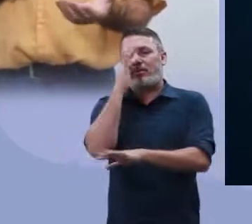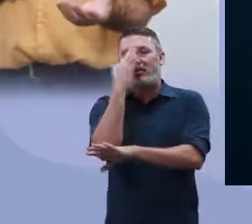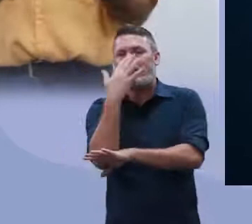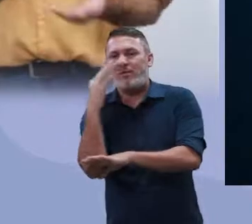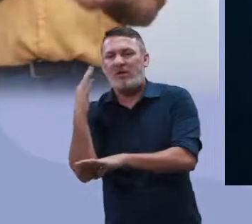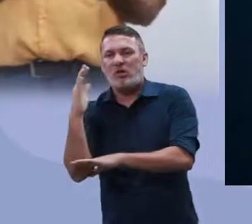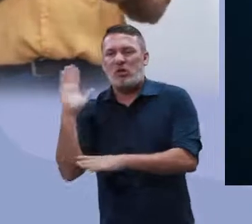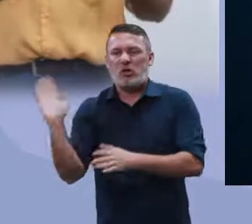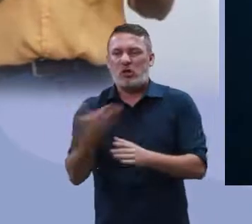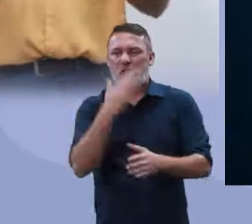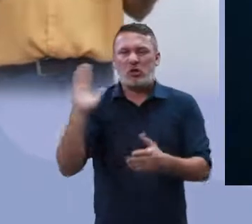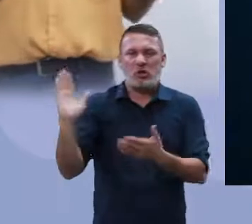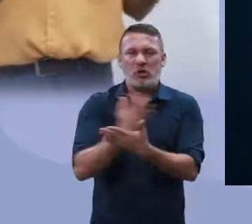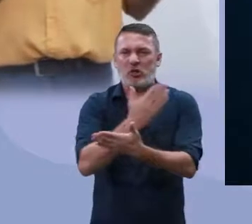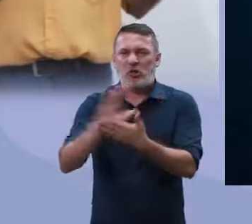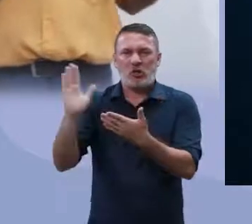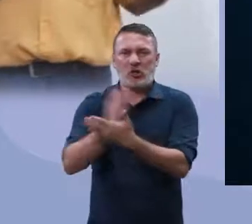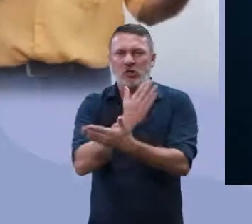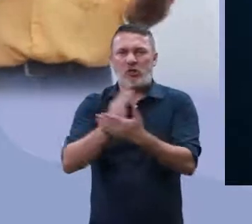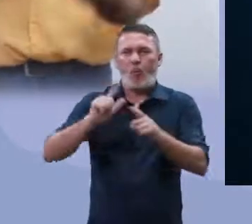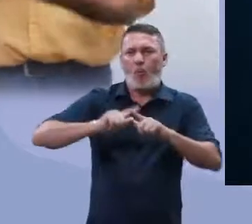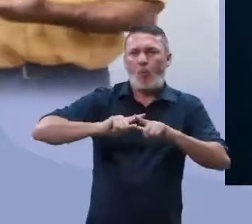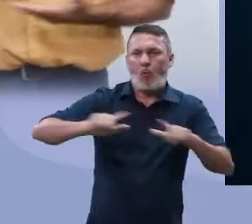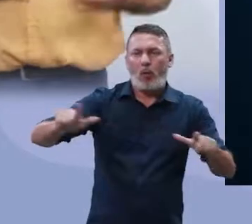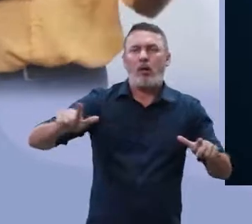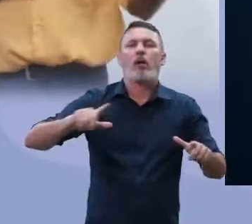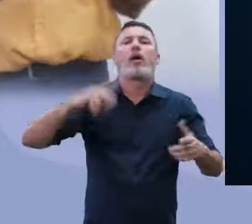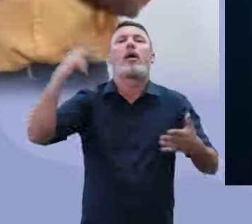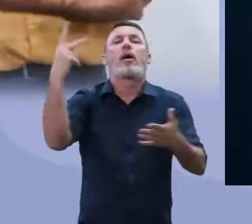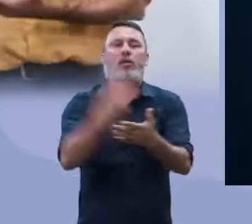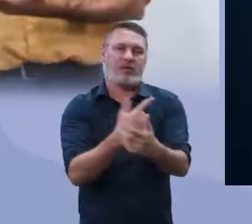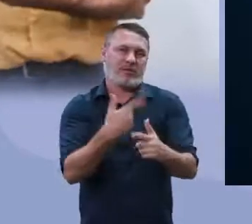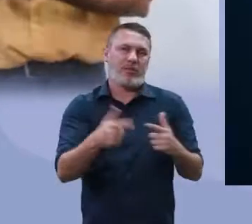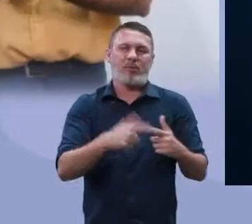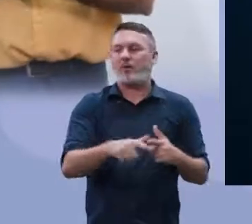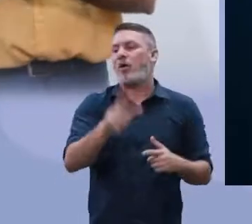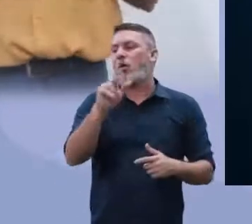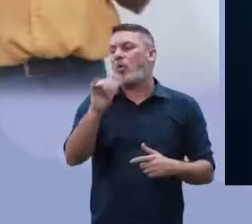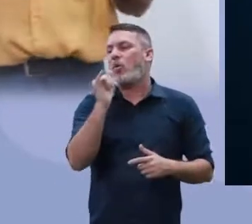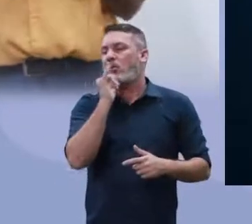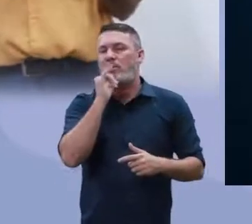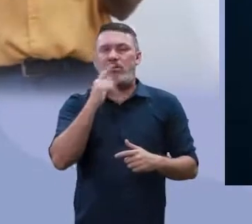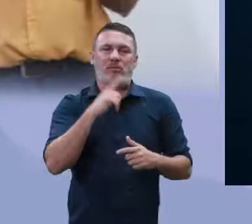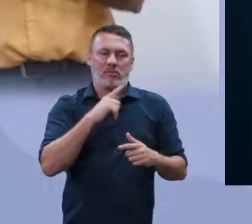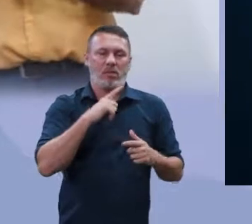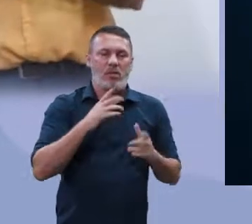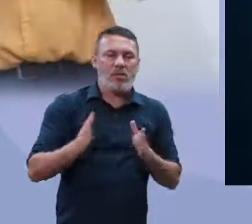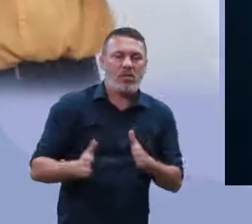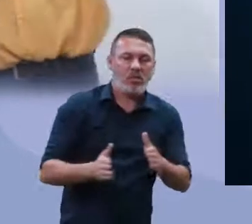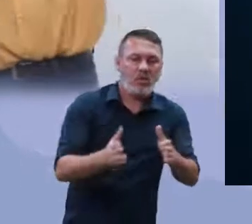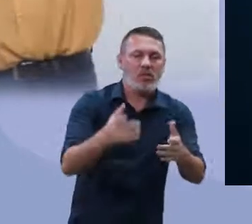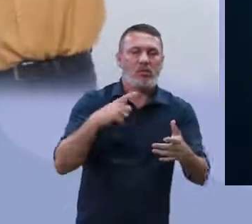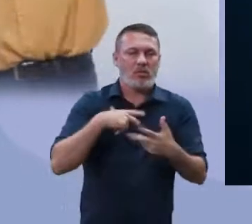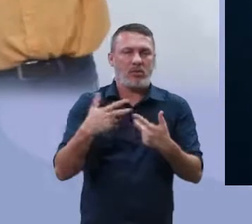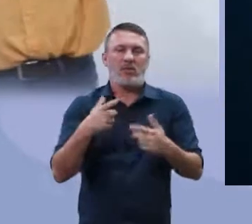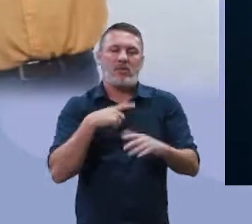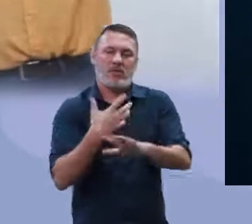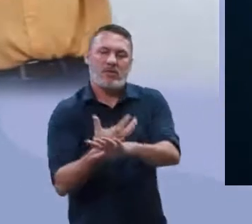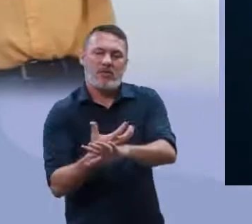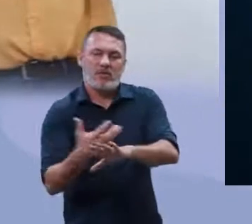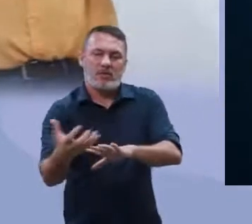desmatamento. Então, né, é quando a retirada dessa vegetação, por exemplo, vai fazer com que